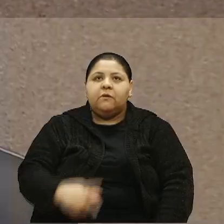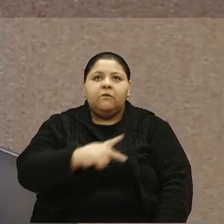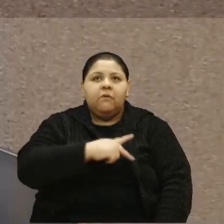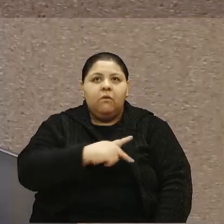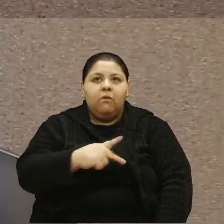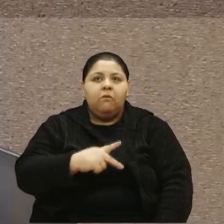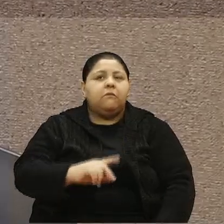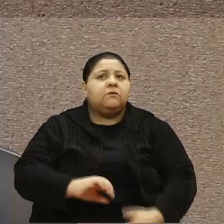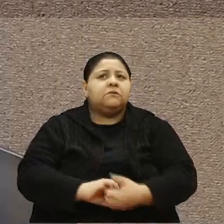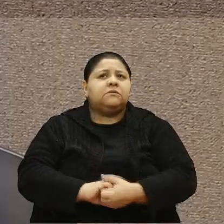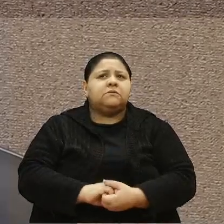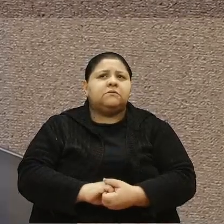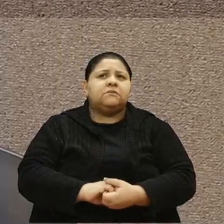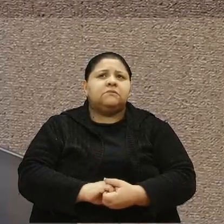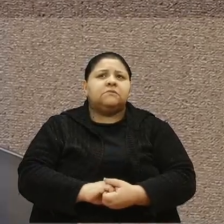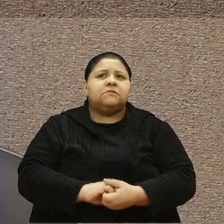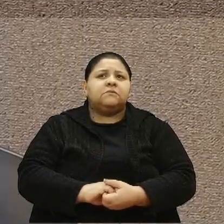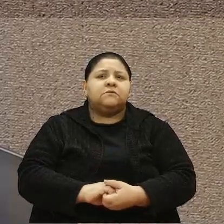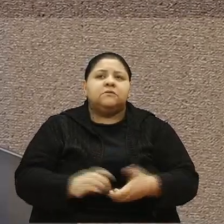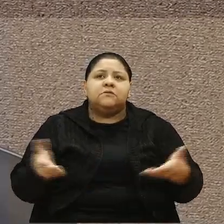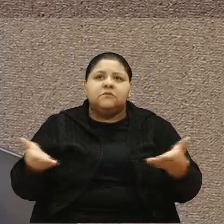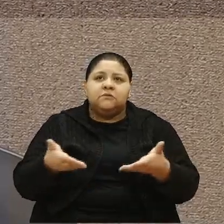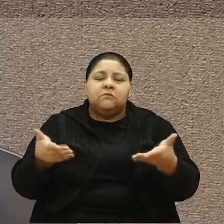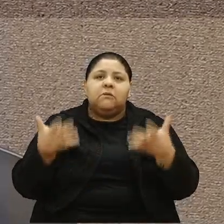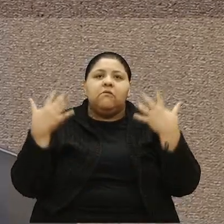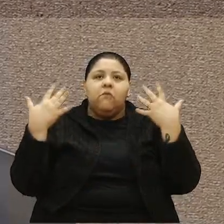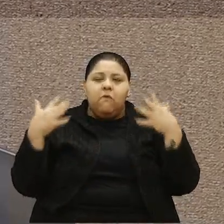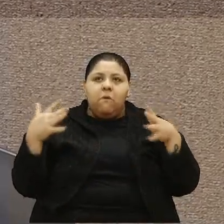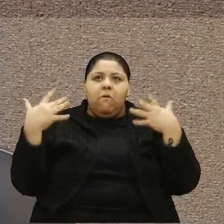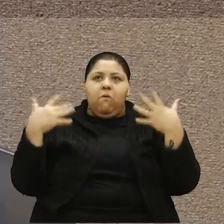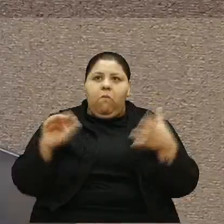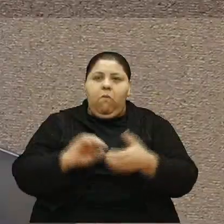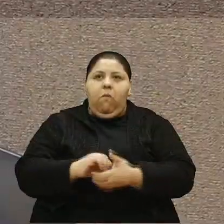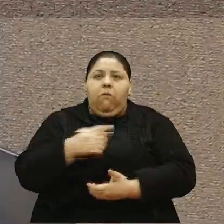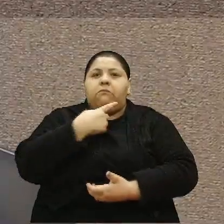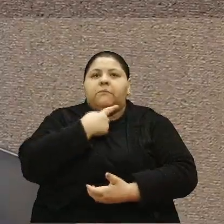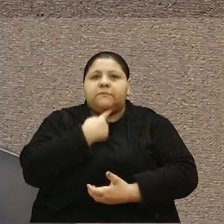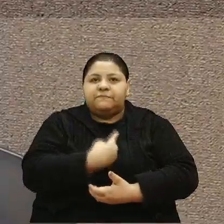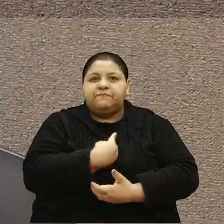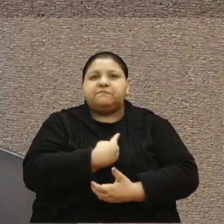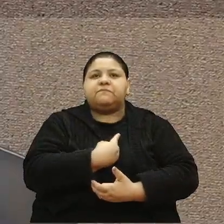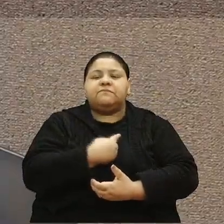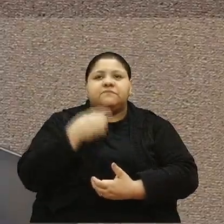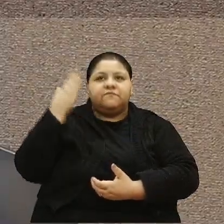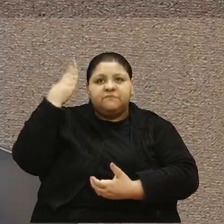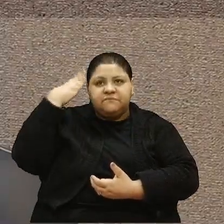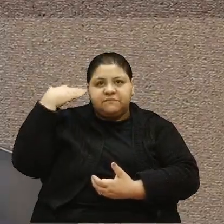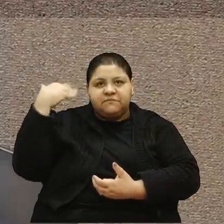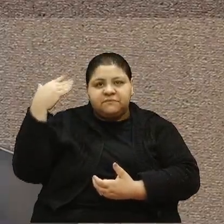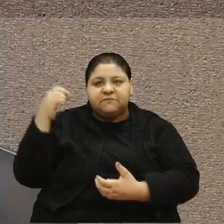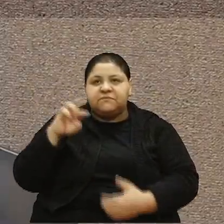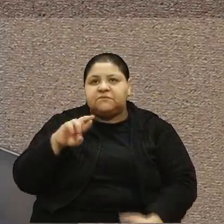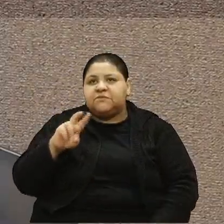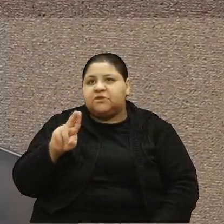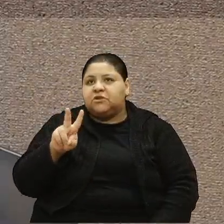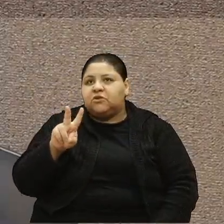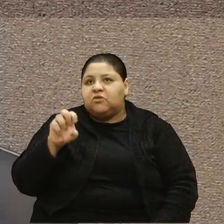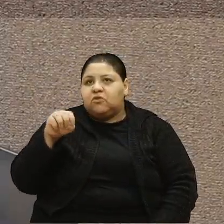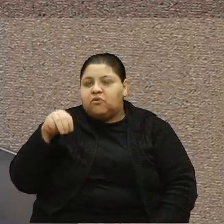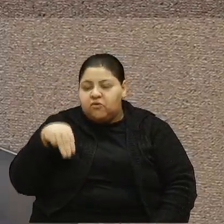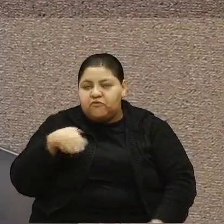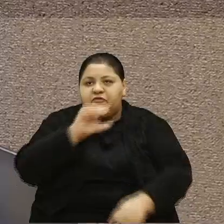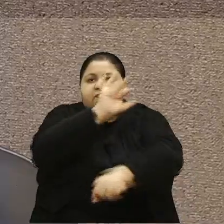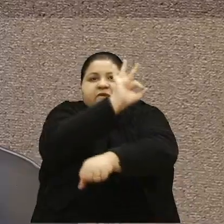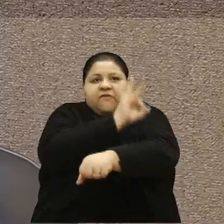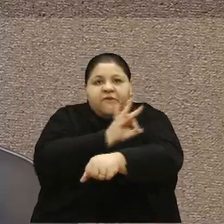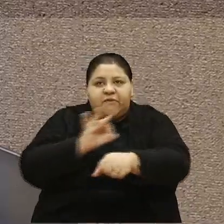Colegas vereadores, quero fazer um voto de congratulações e desejar muito sucesso à Ruven Arquitetura,